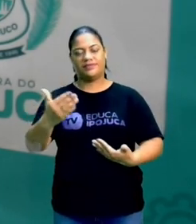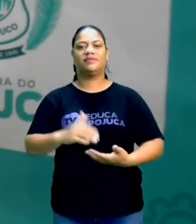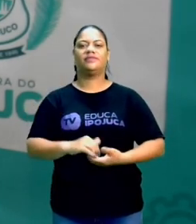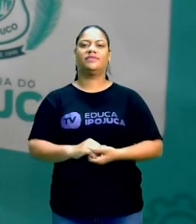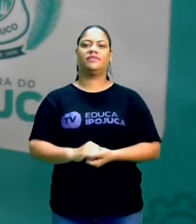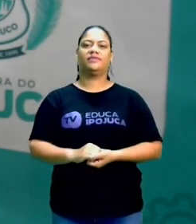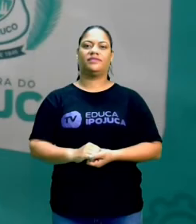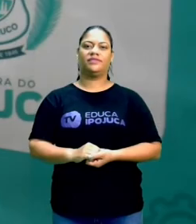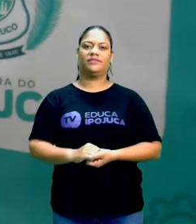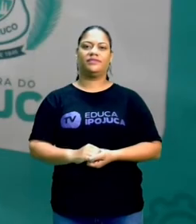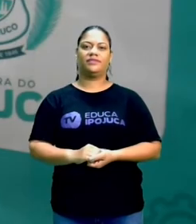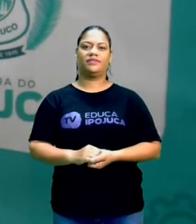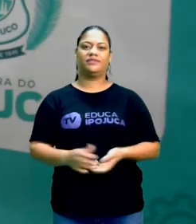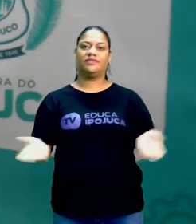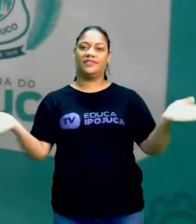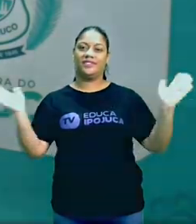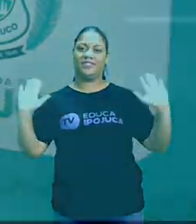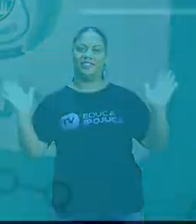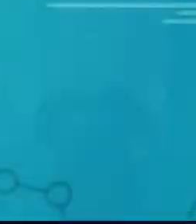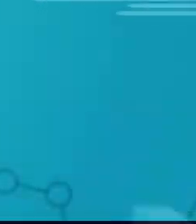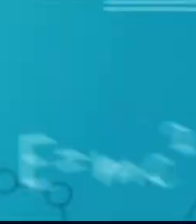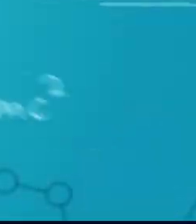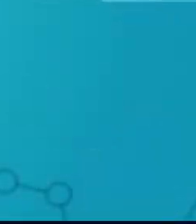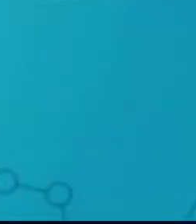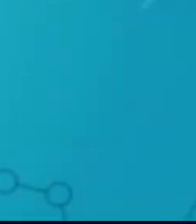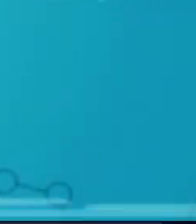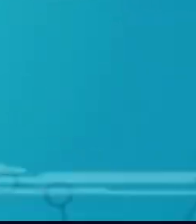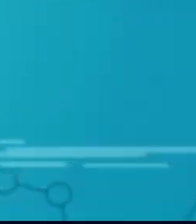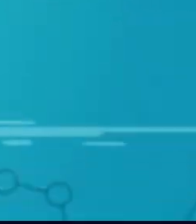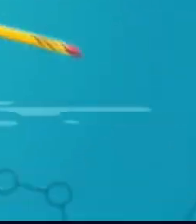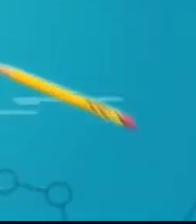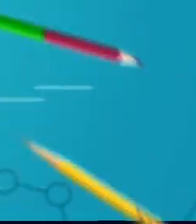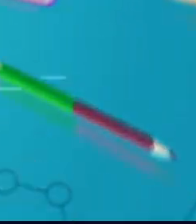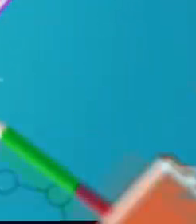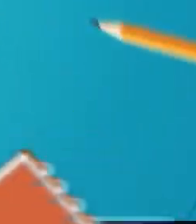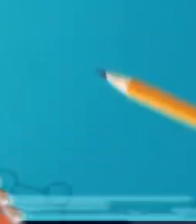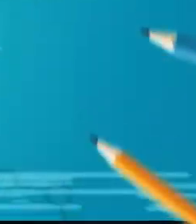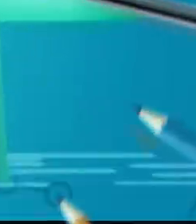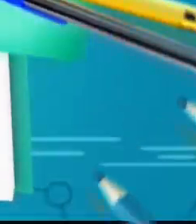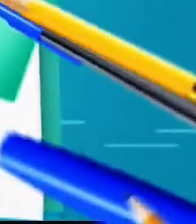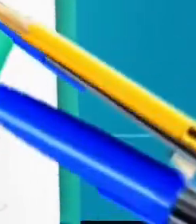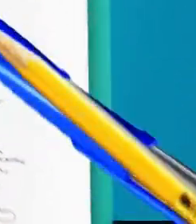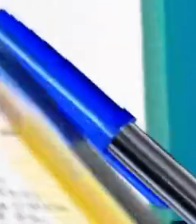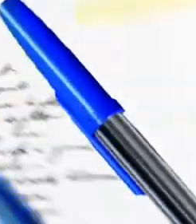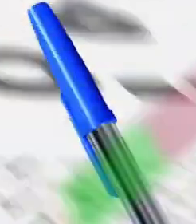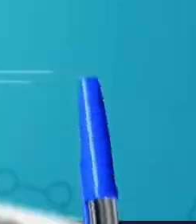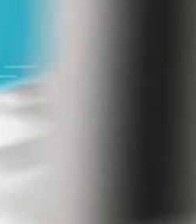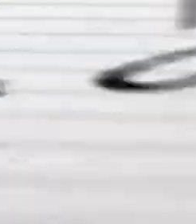participação e até a próxima aula. We'll be right back.